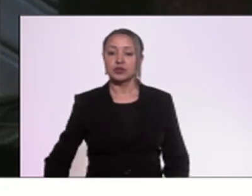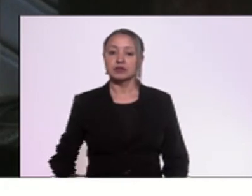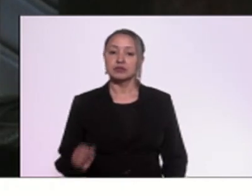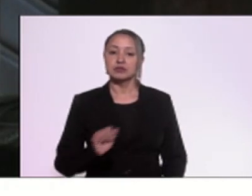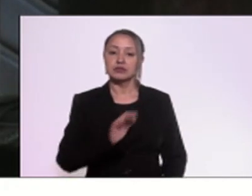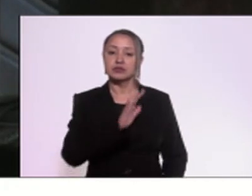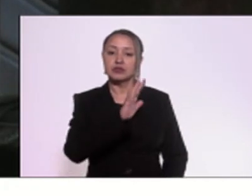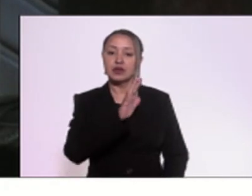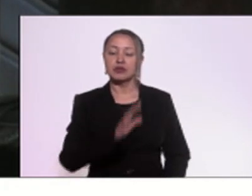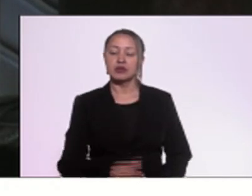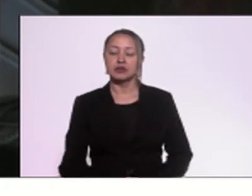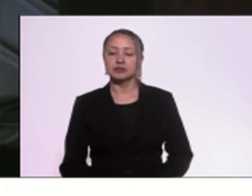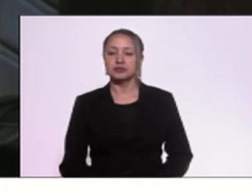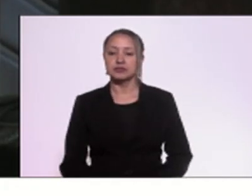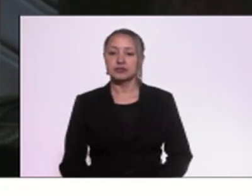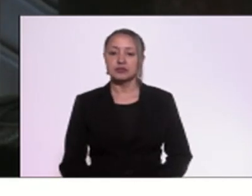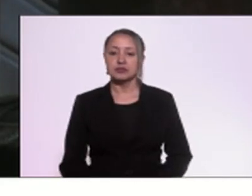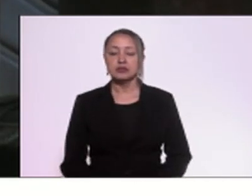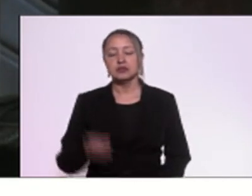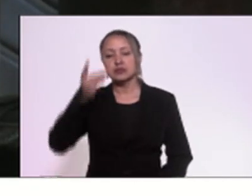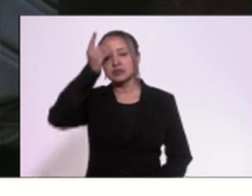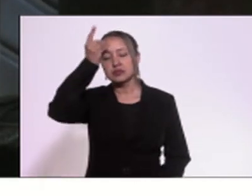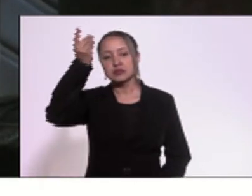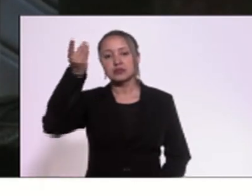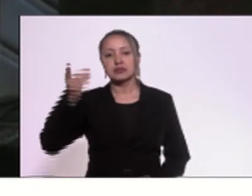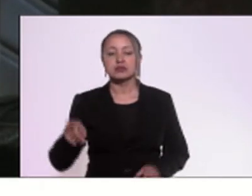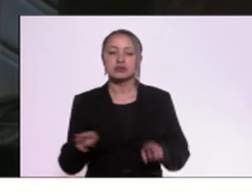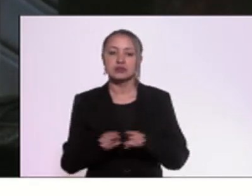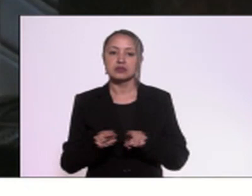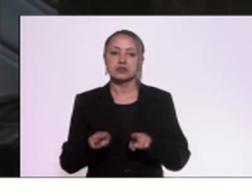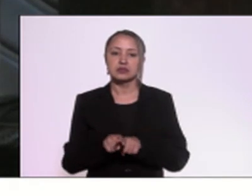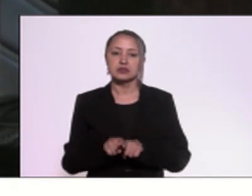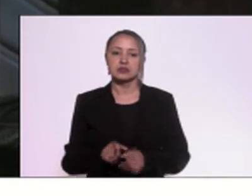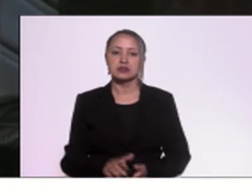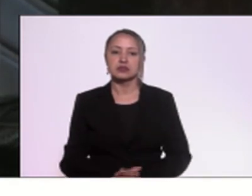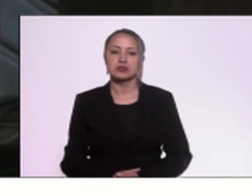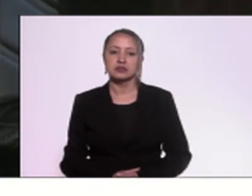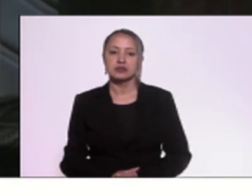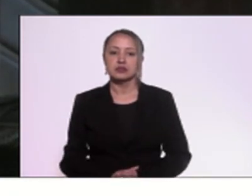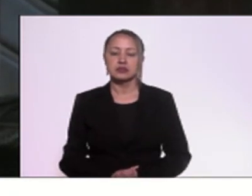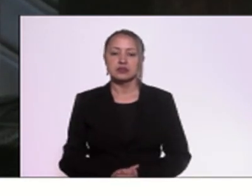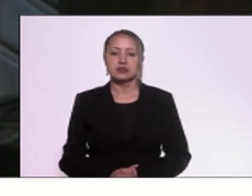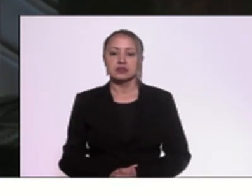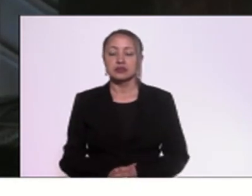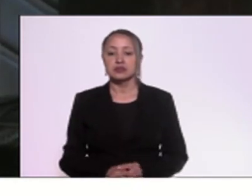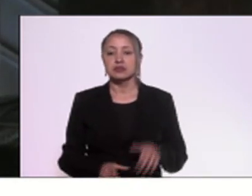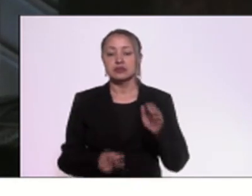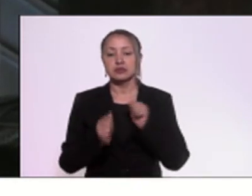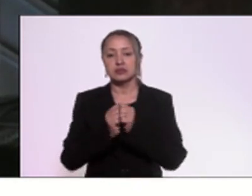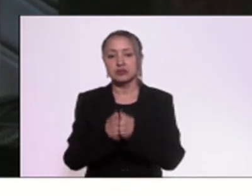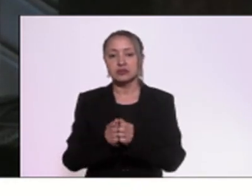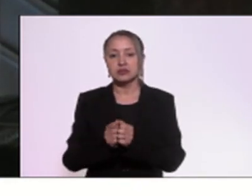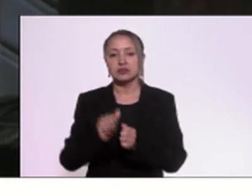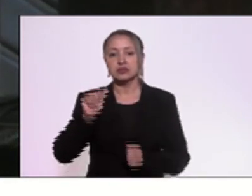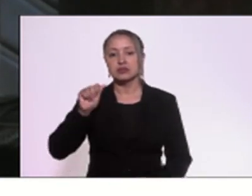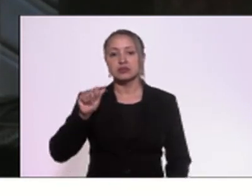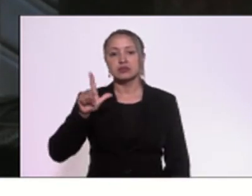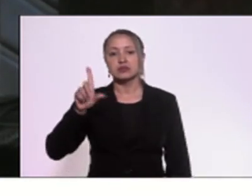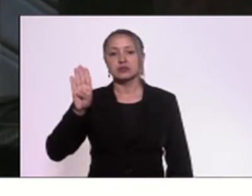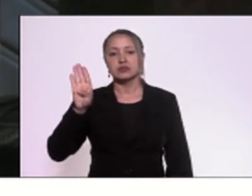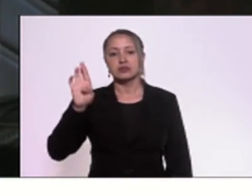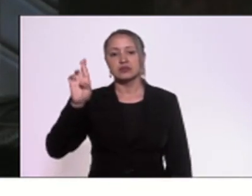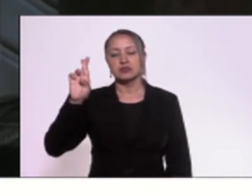eu acho que a gente vai inaugurar uma exposição que devia se chamar Cultura, Cultura, Cultura, Cultura. Porque o que a gente